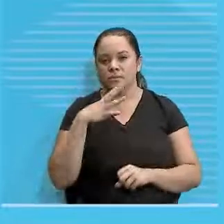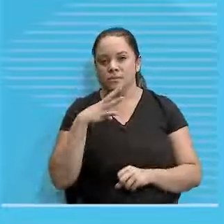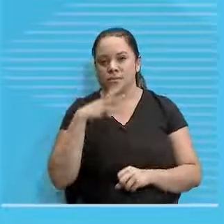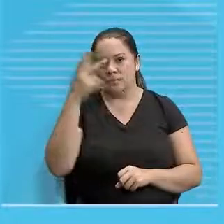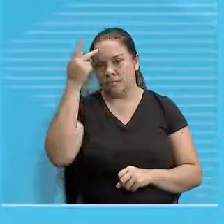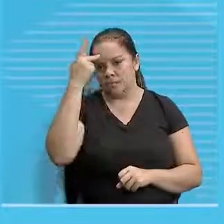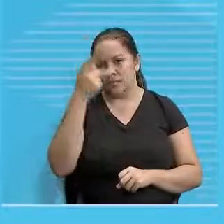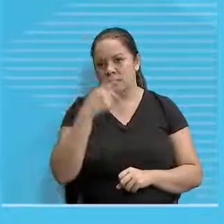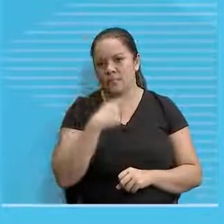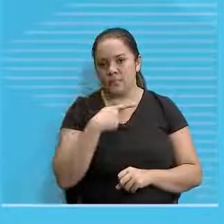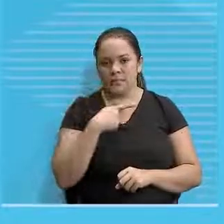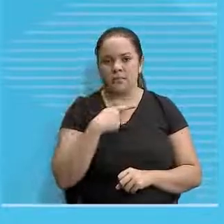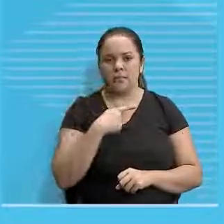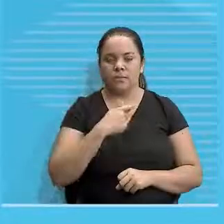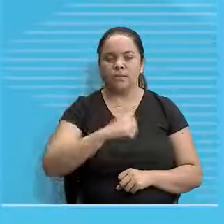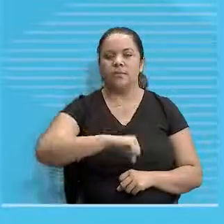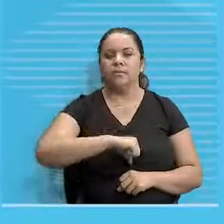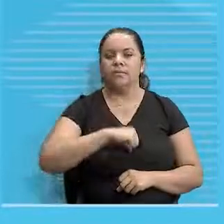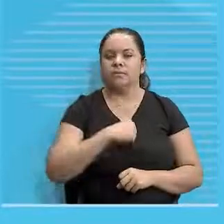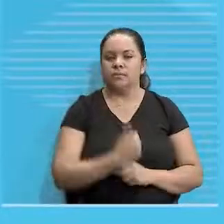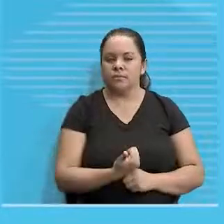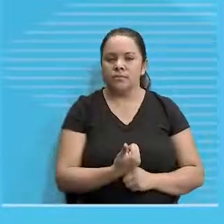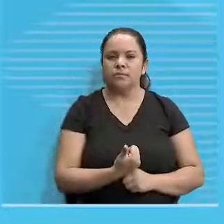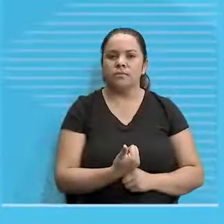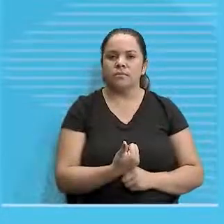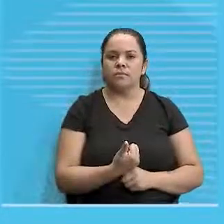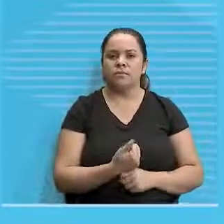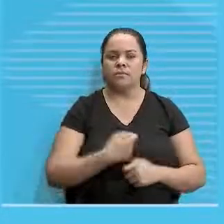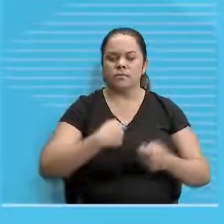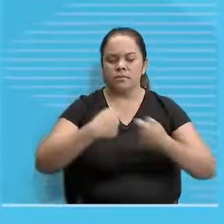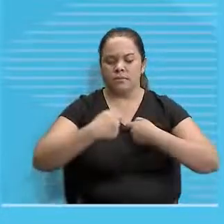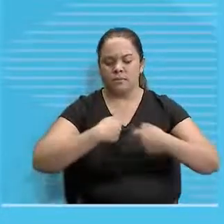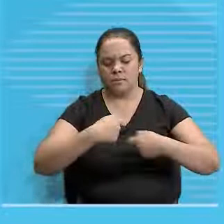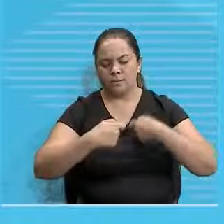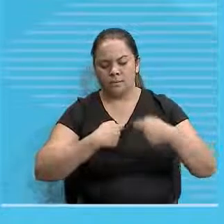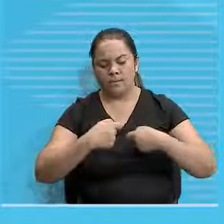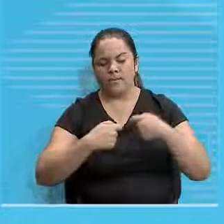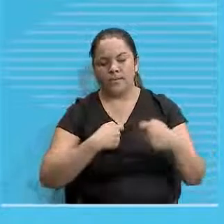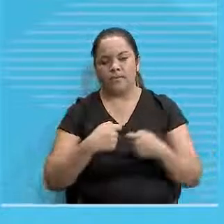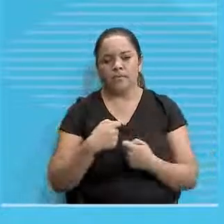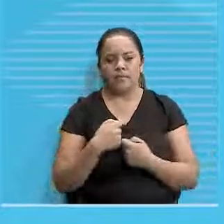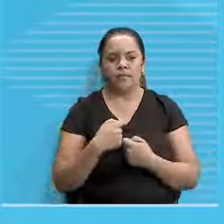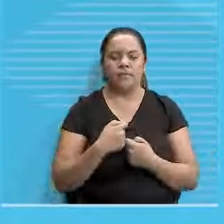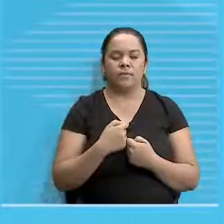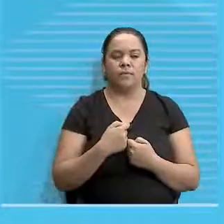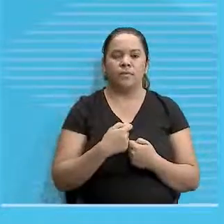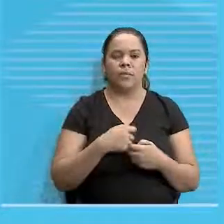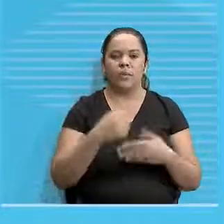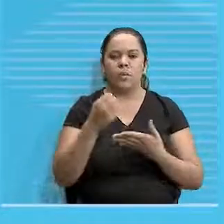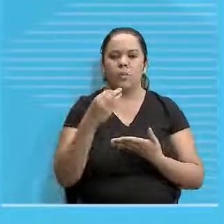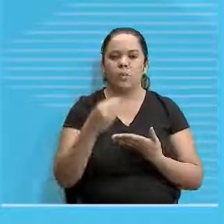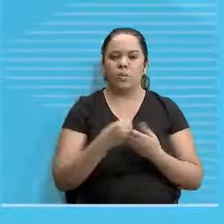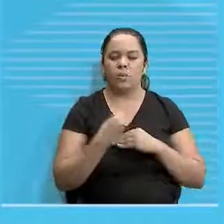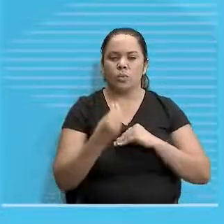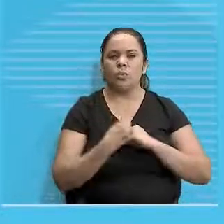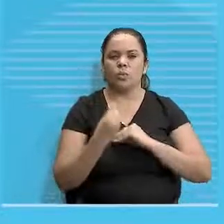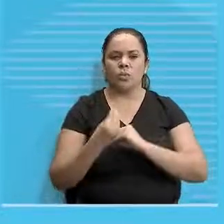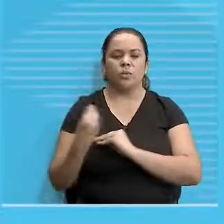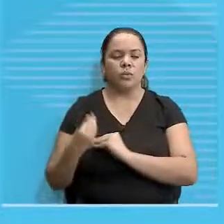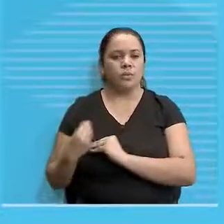engloba autoestima, autogestão, autoeficácia, o autocuidado.